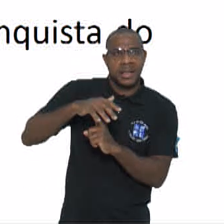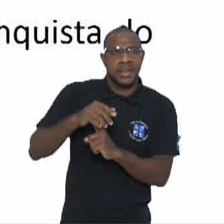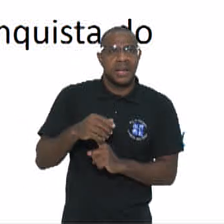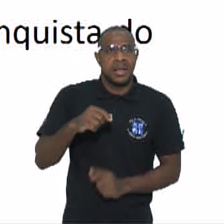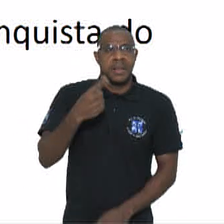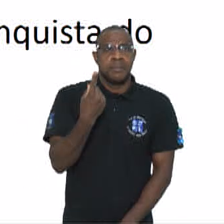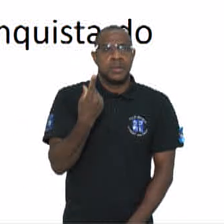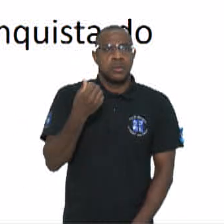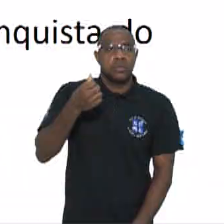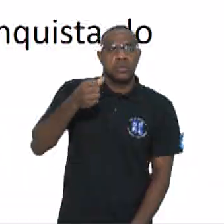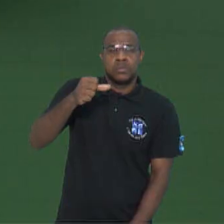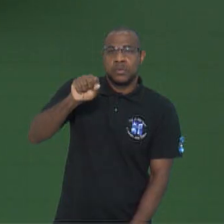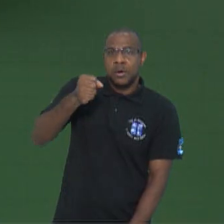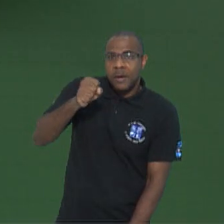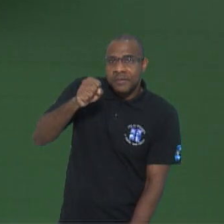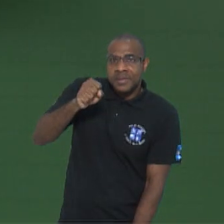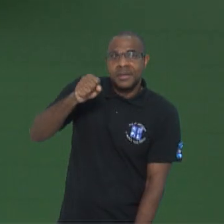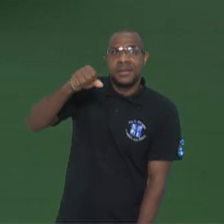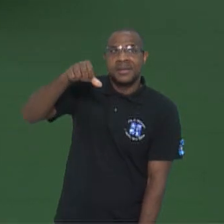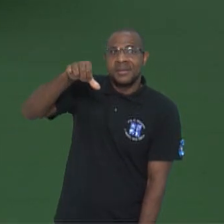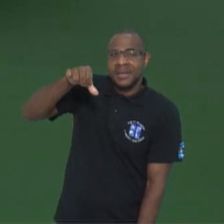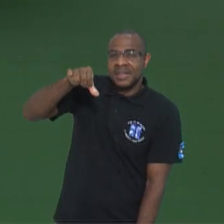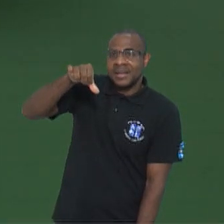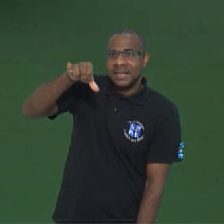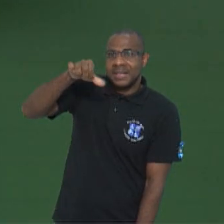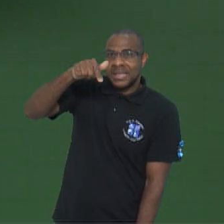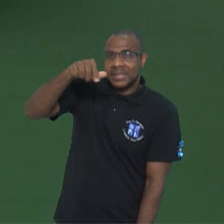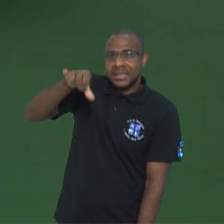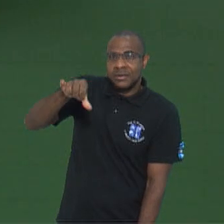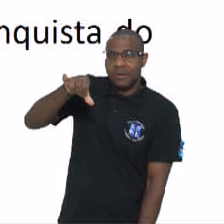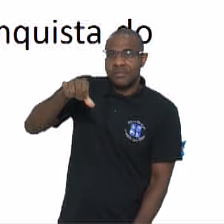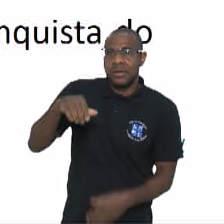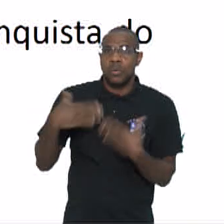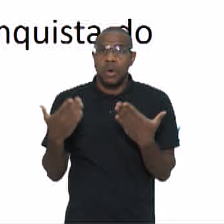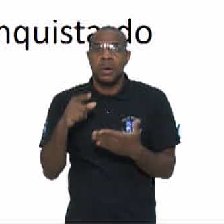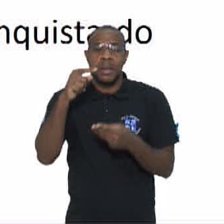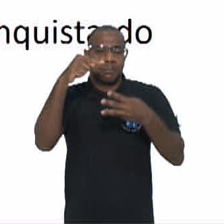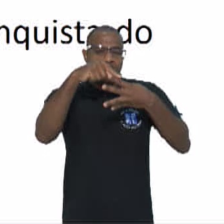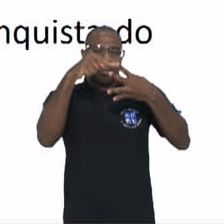Olímpio de Miranda. Qual dessas está incorreta?